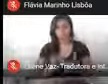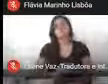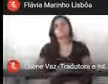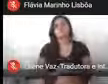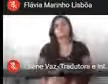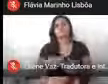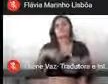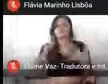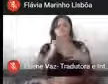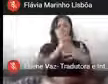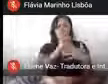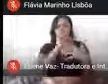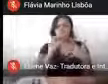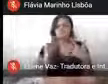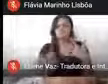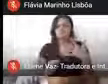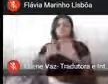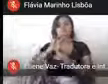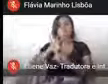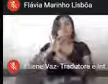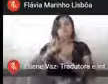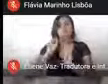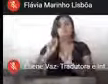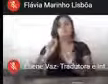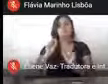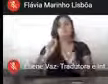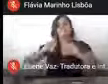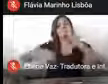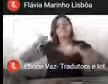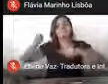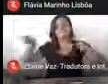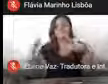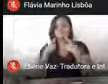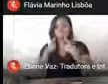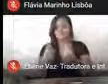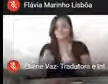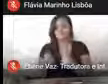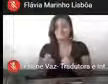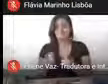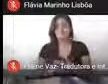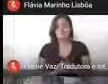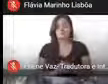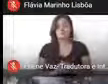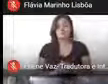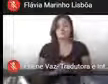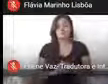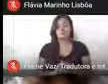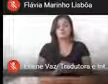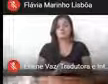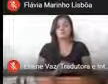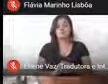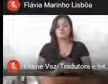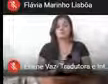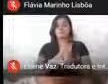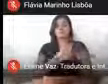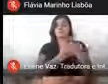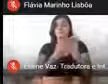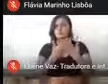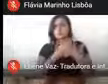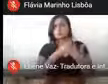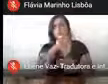influenciam justamente nessa variação linguística. Os estudos do professor Labov